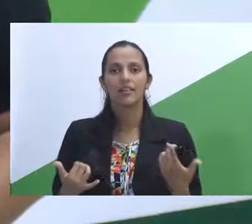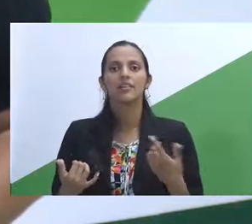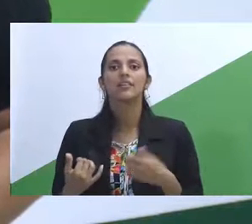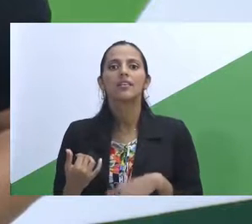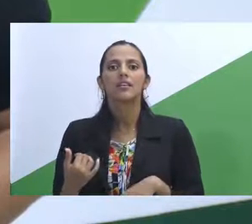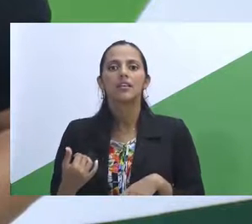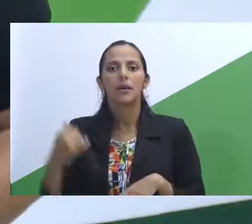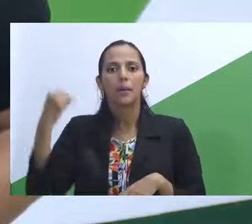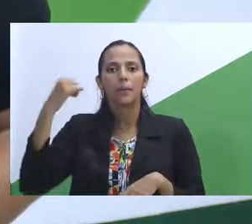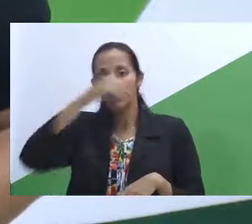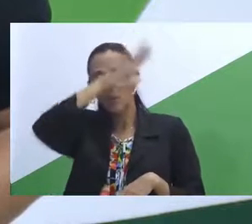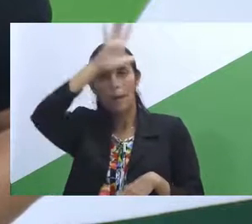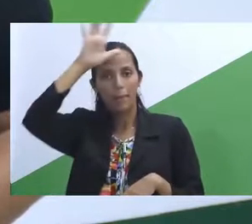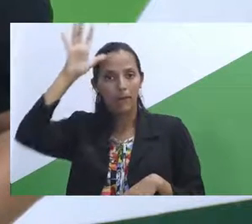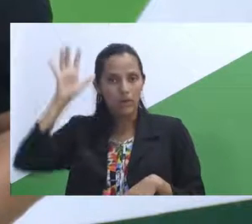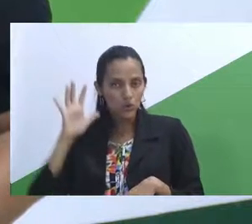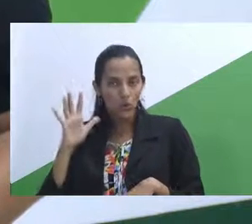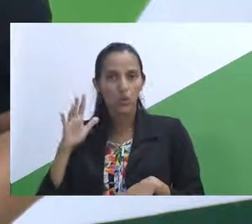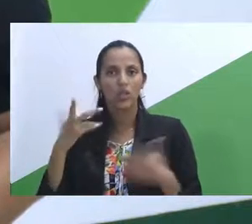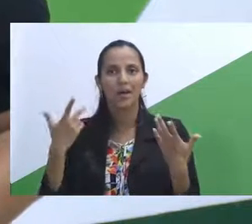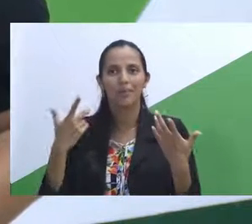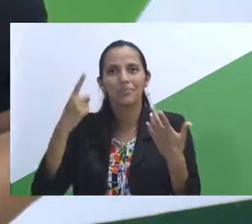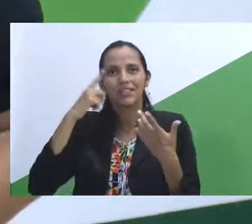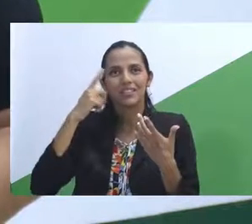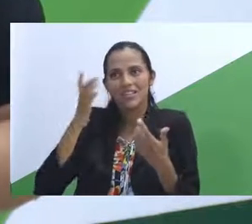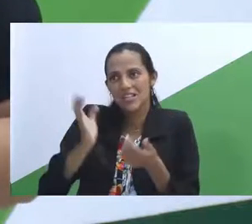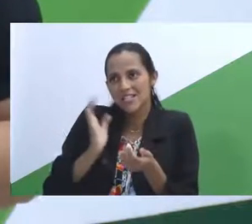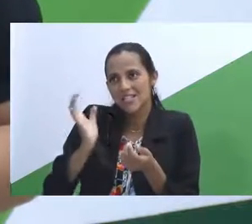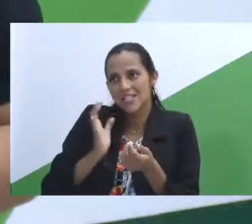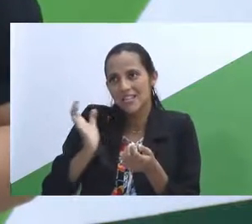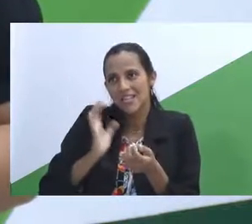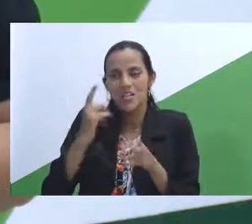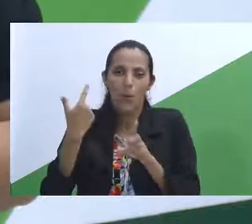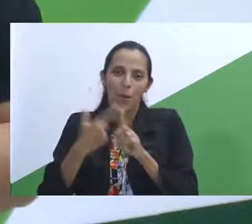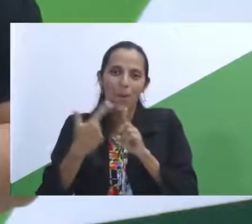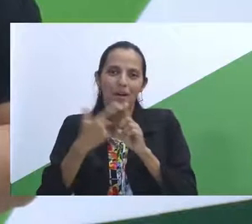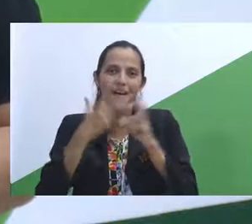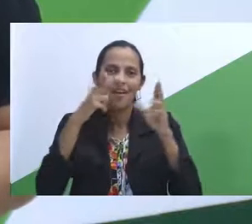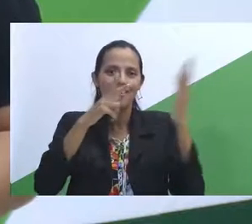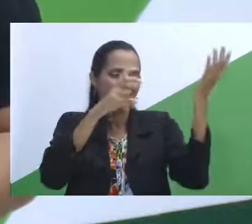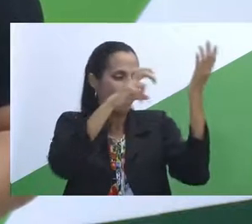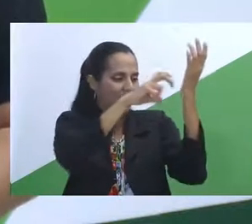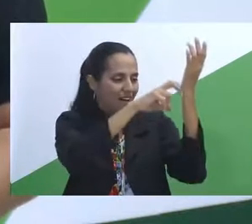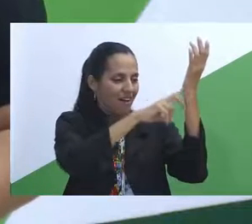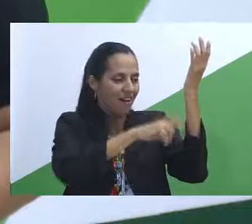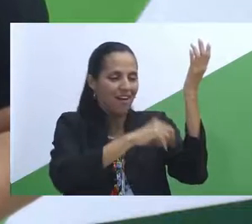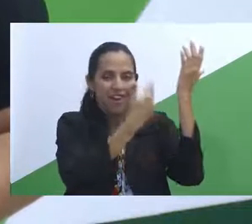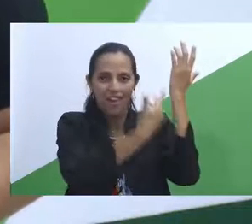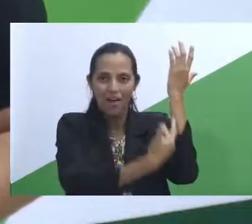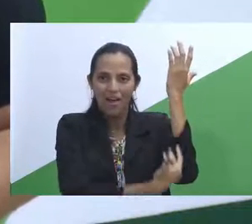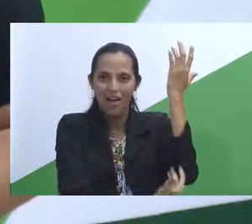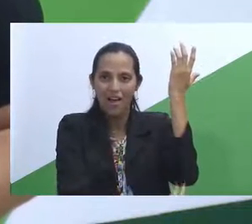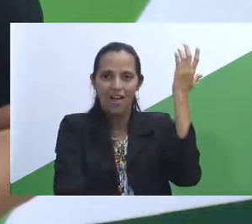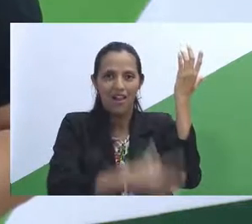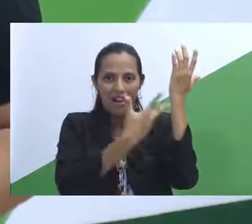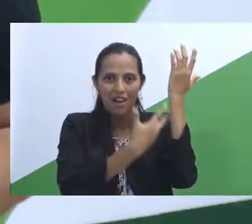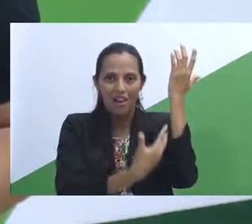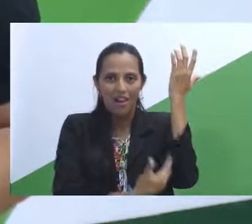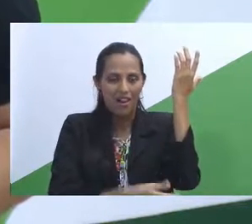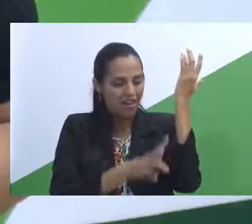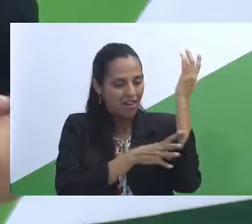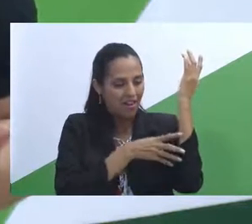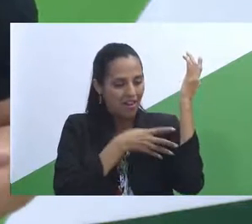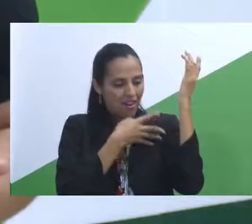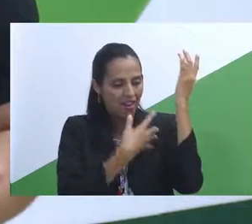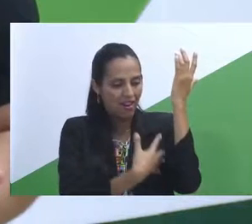cá, né, dizendo que eles vão ficar ricos, que eles vão ter, certa forma, as benesses do governo. O que acontece? Esse trabalhador